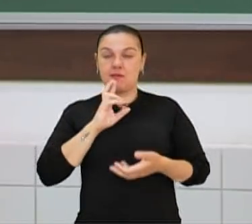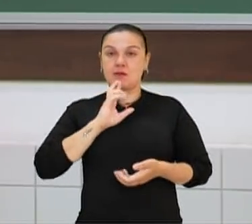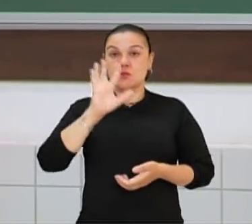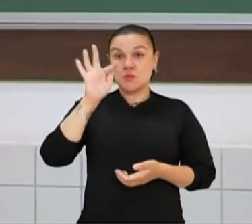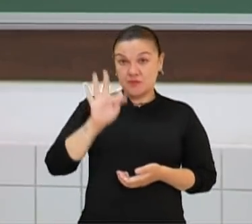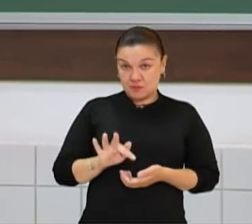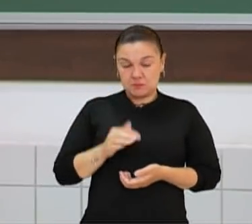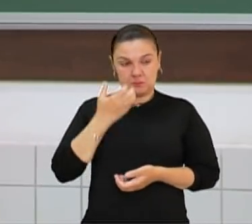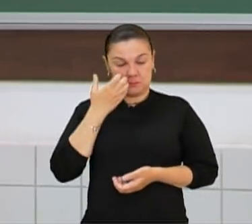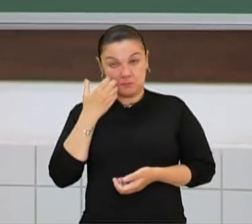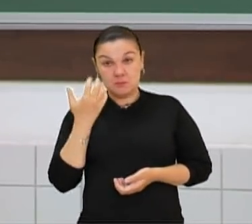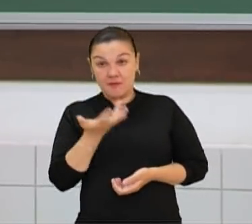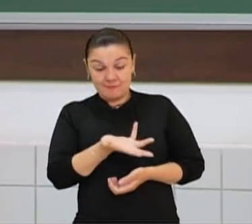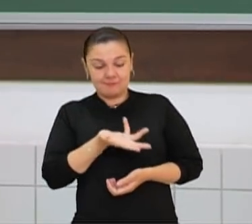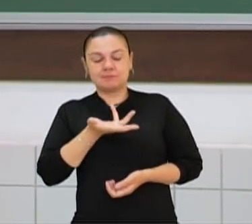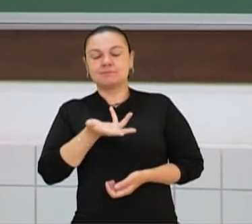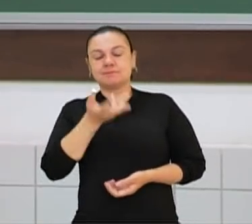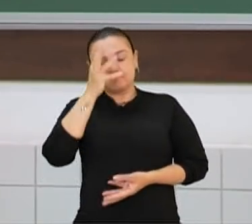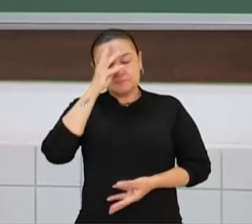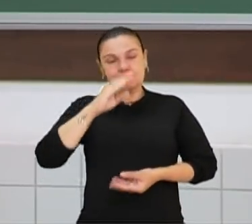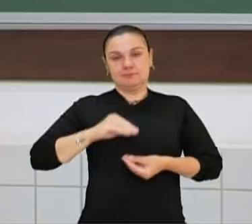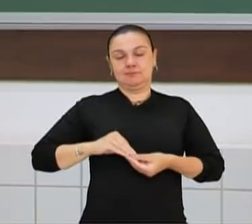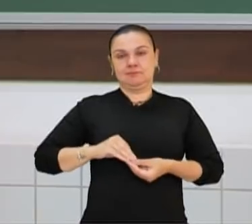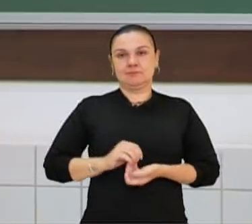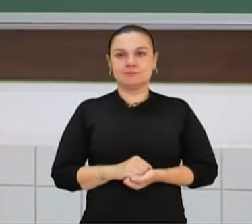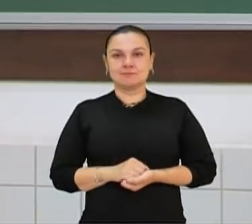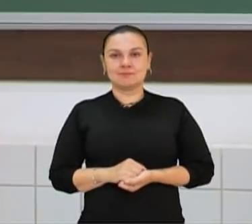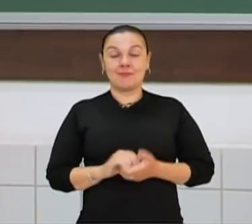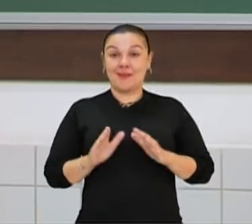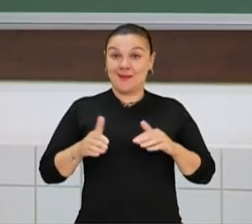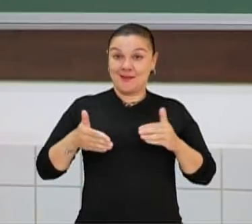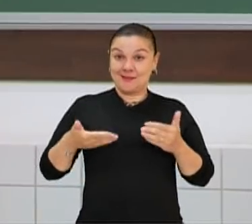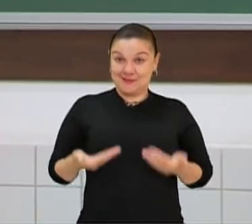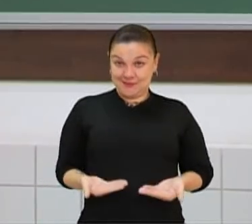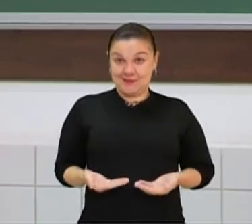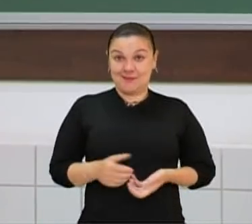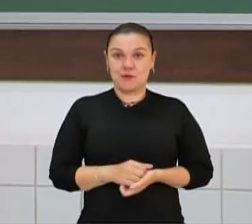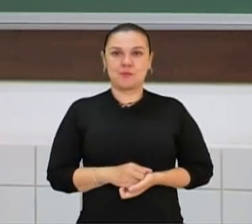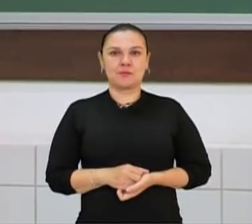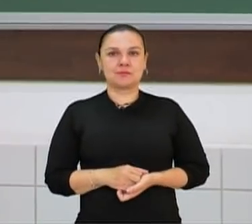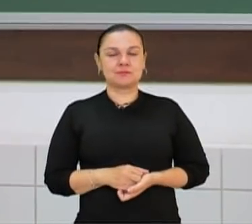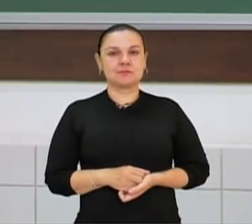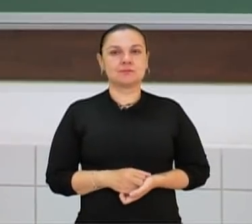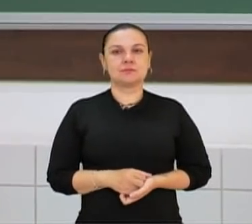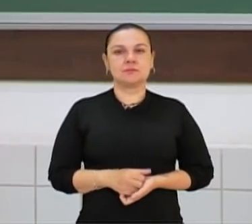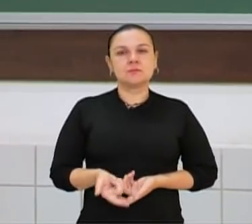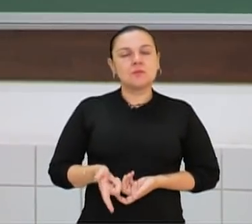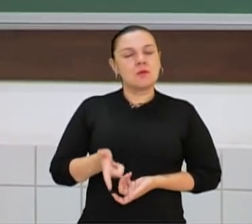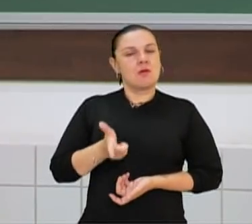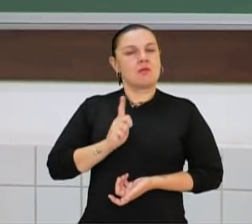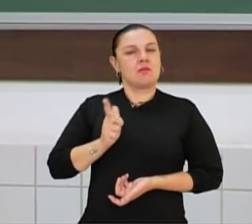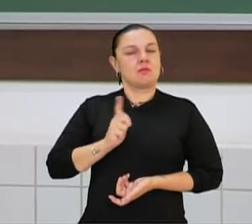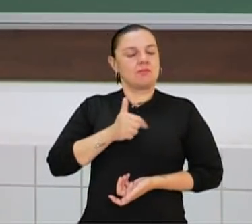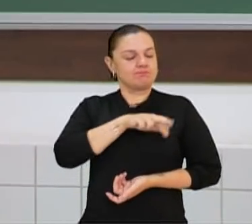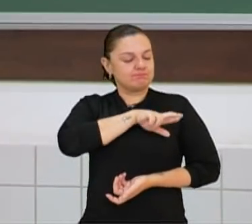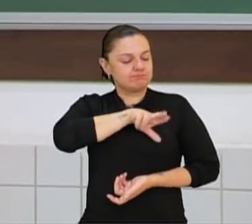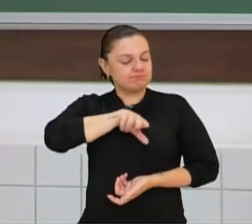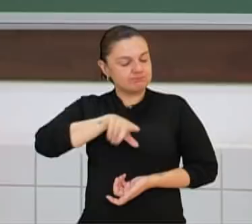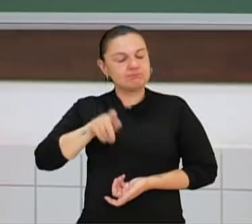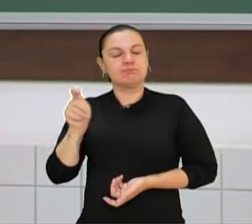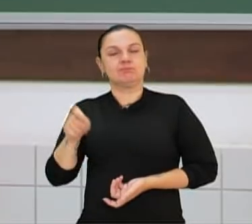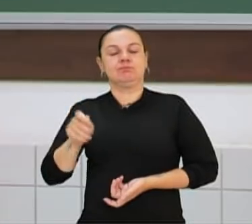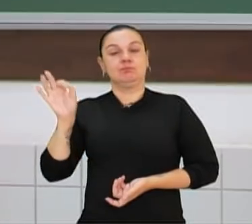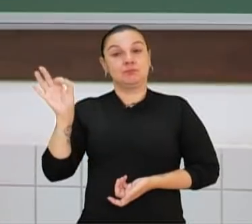para facilitar a compreensão do outro. Né? Então, isso é algo que a gente faz bastante. Existem várias maneiras de calcular